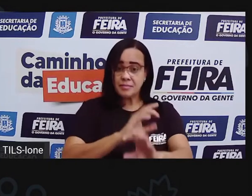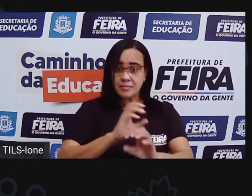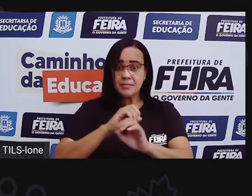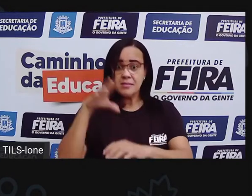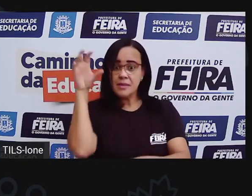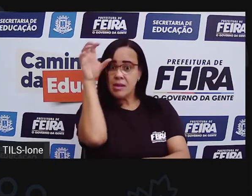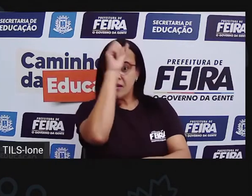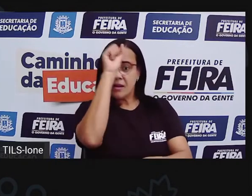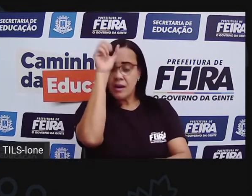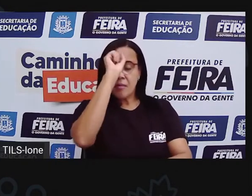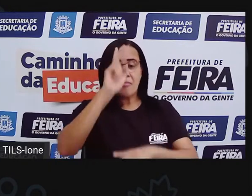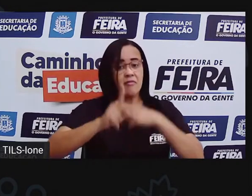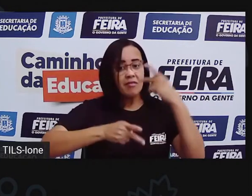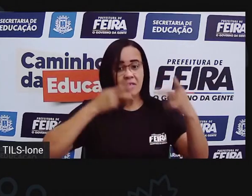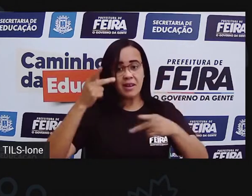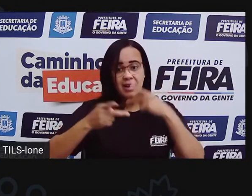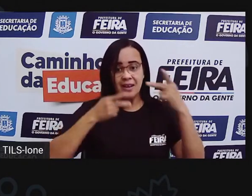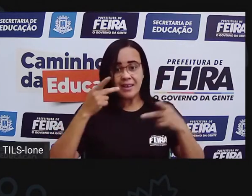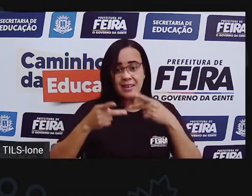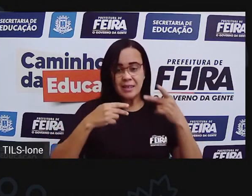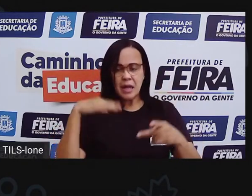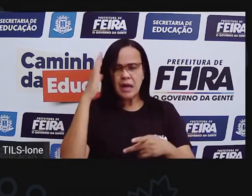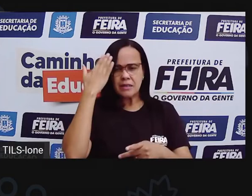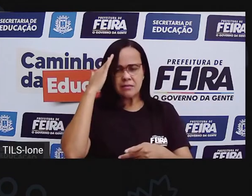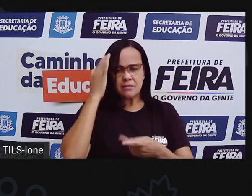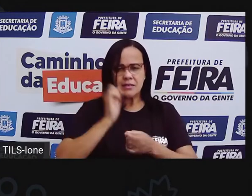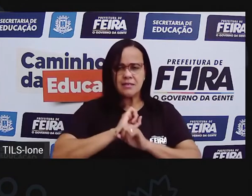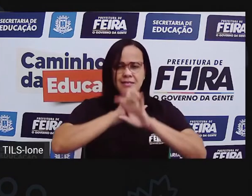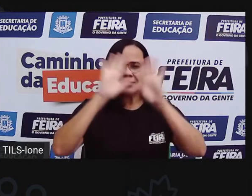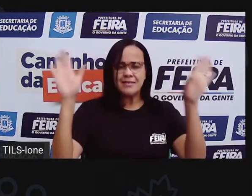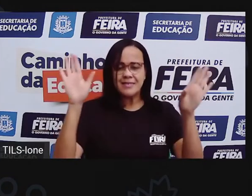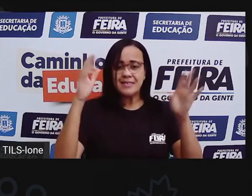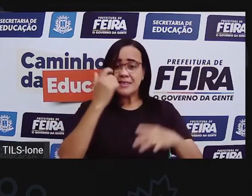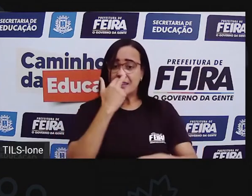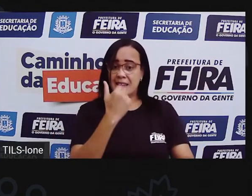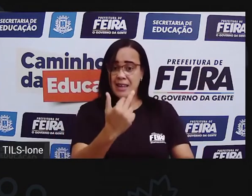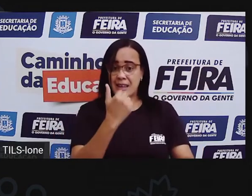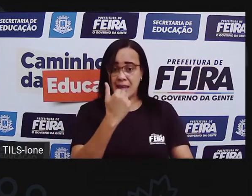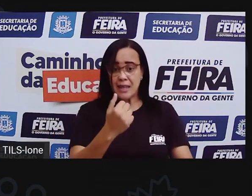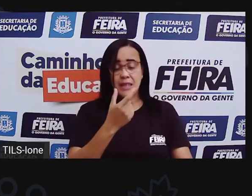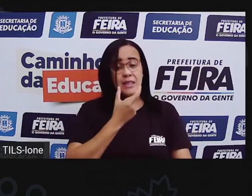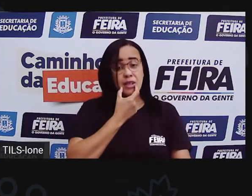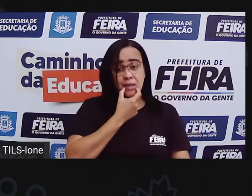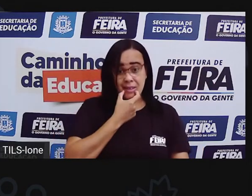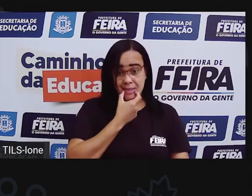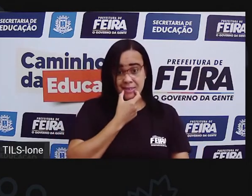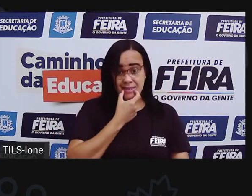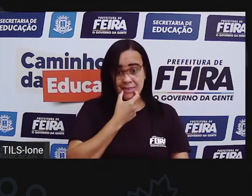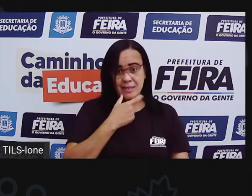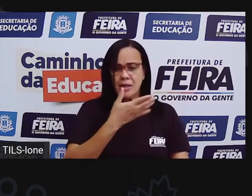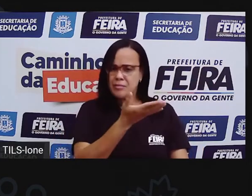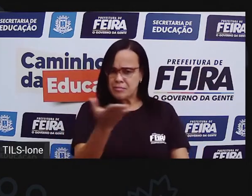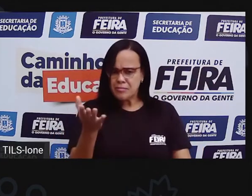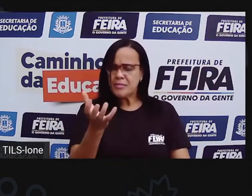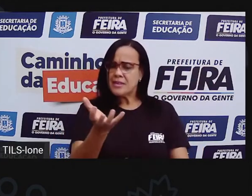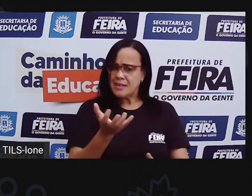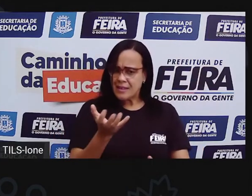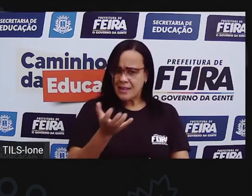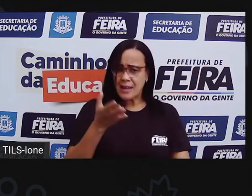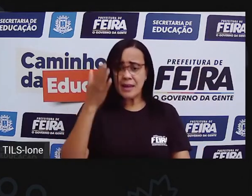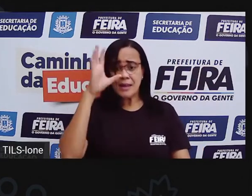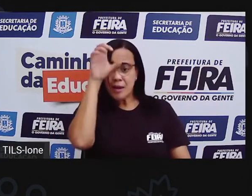falar inglês, a aprender a compreender a língua inglesa. É, meninada, vocês querem aprender?